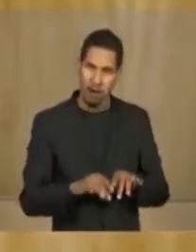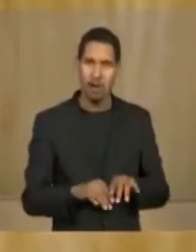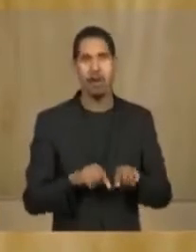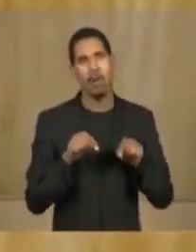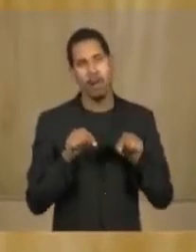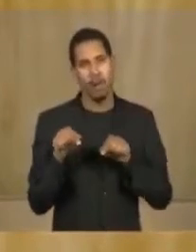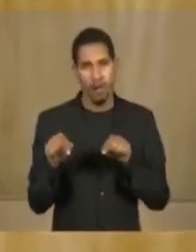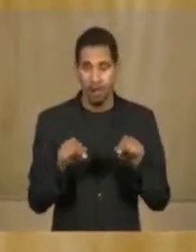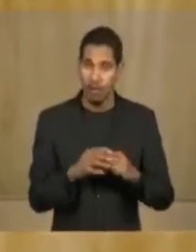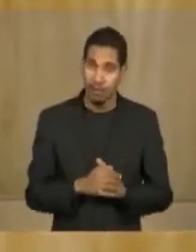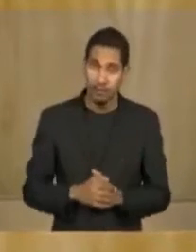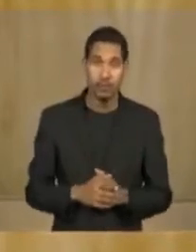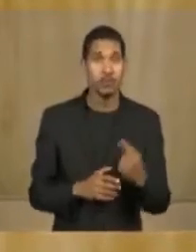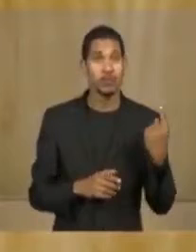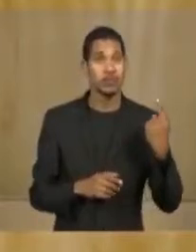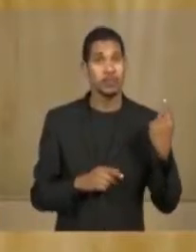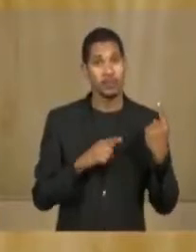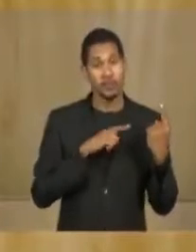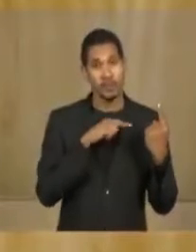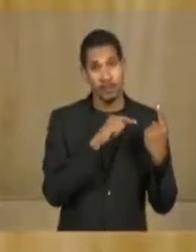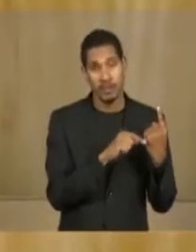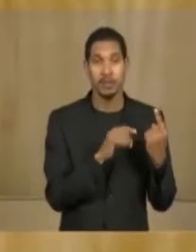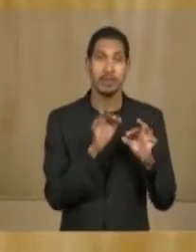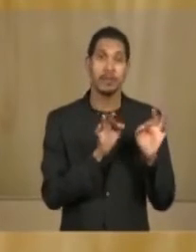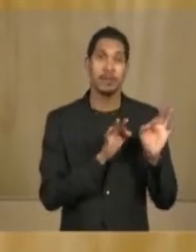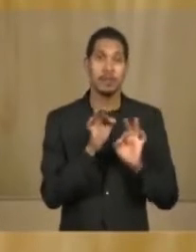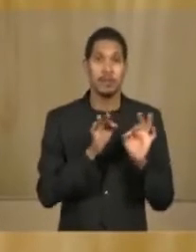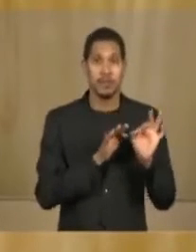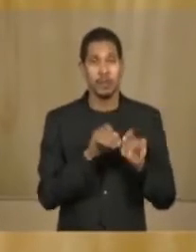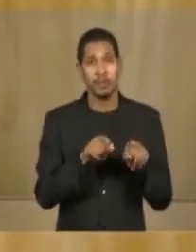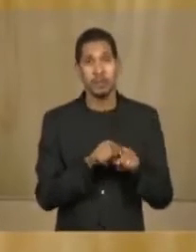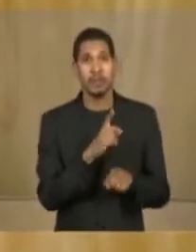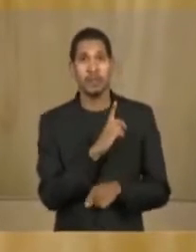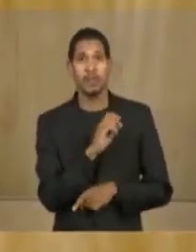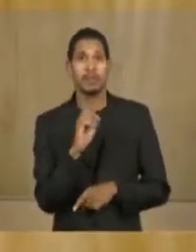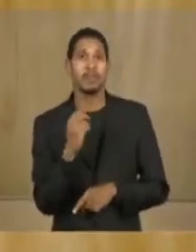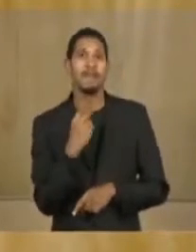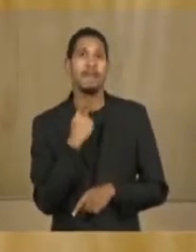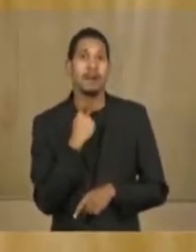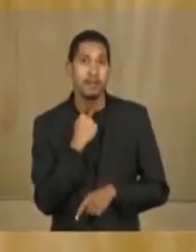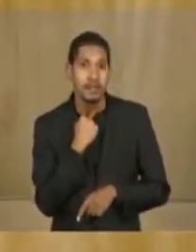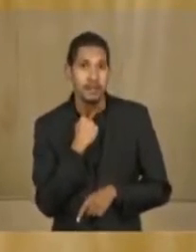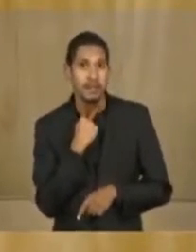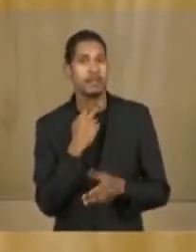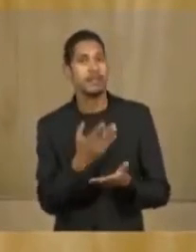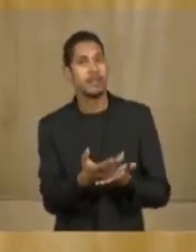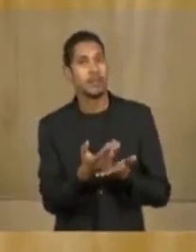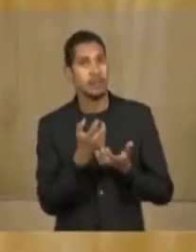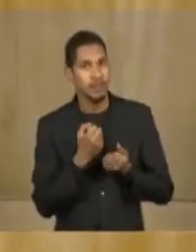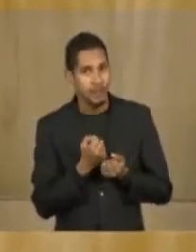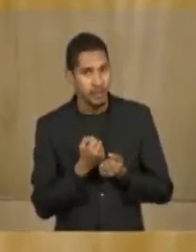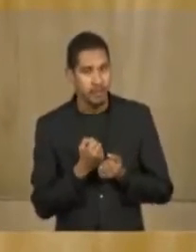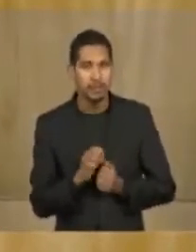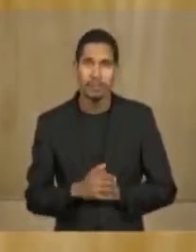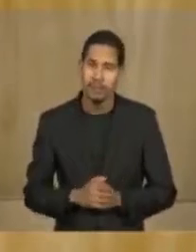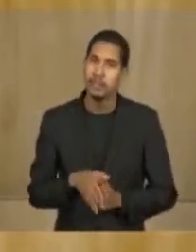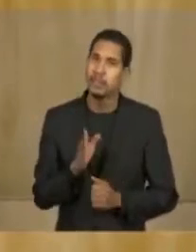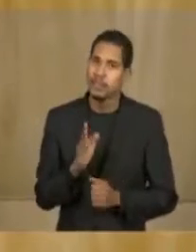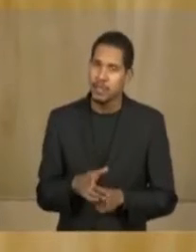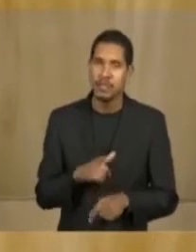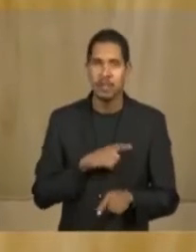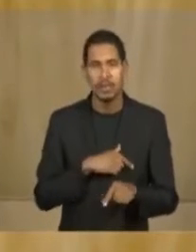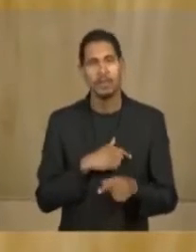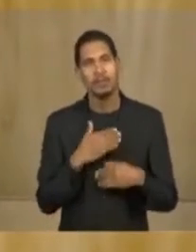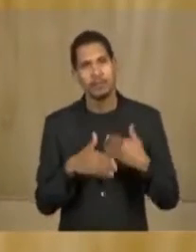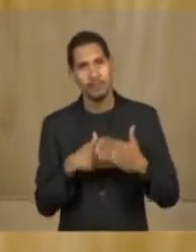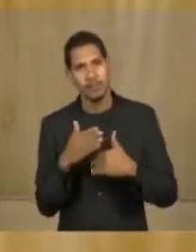e já o primeiro edital era para um projeto inicial para 100 vagas de acolhimento. E como já se passou muito tempo, o